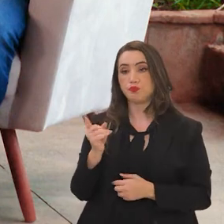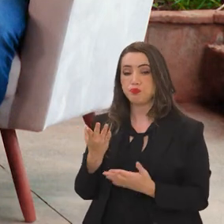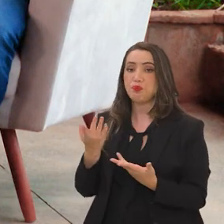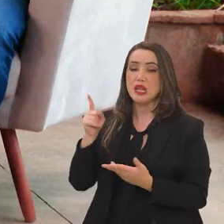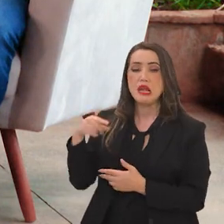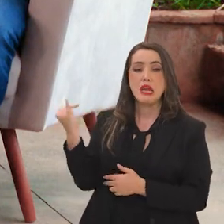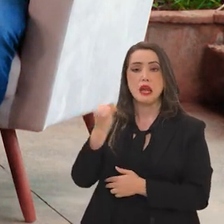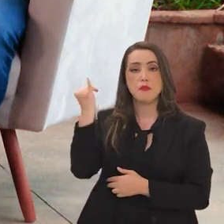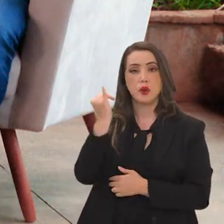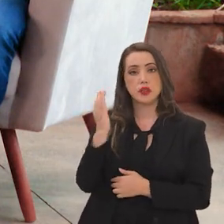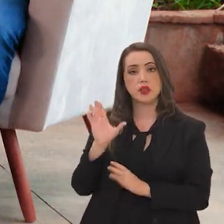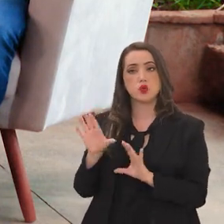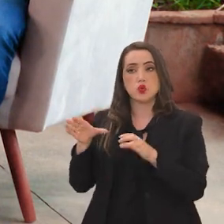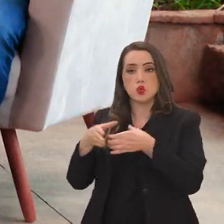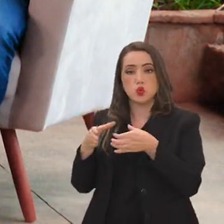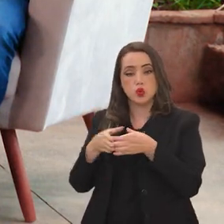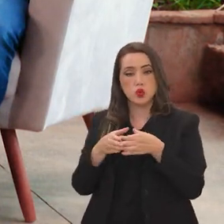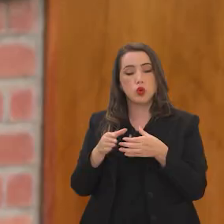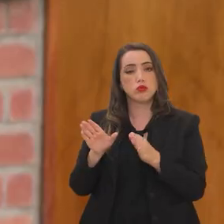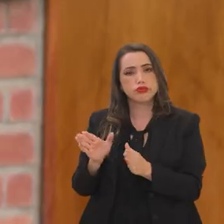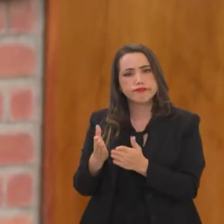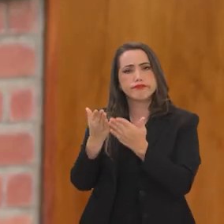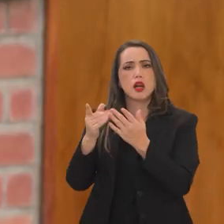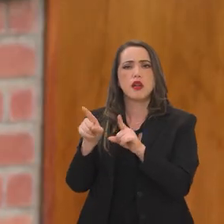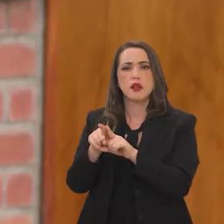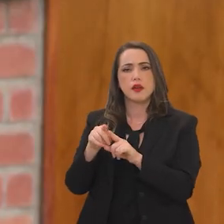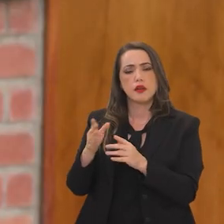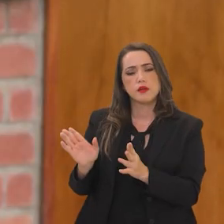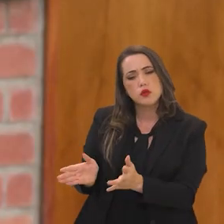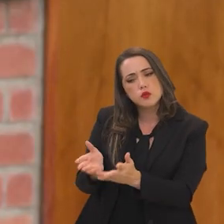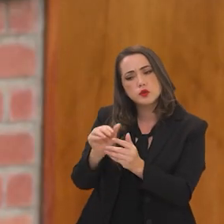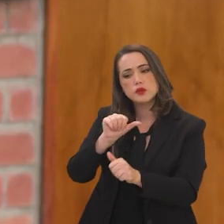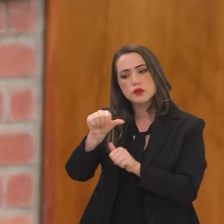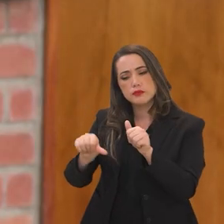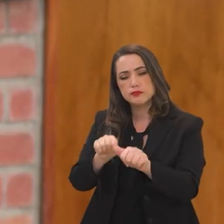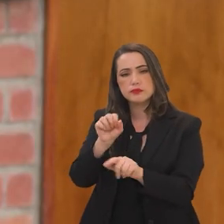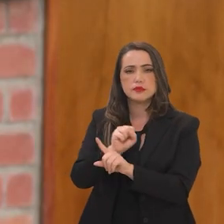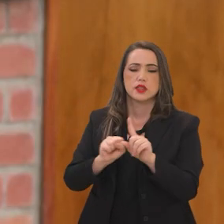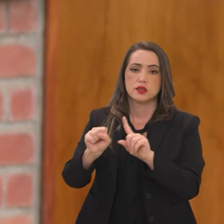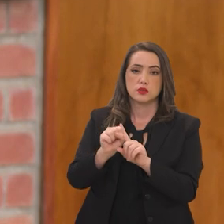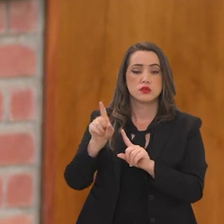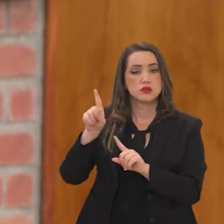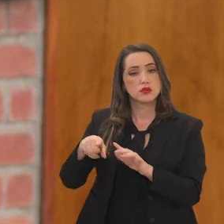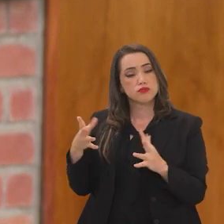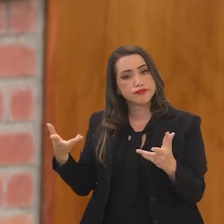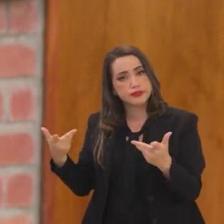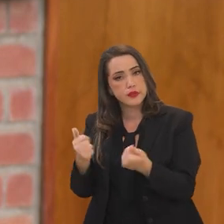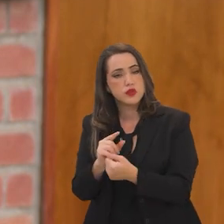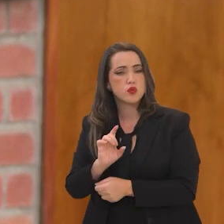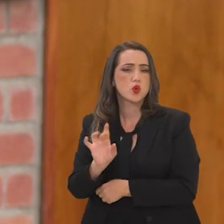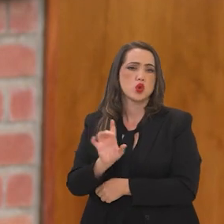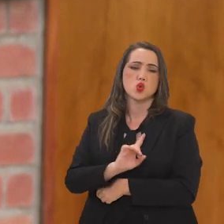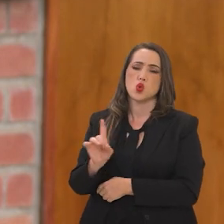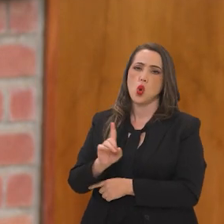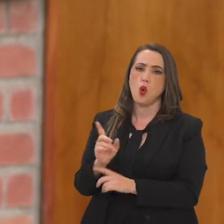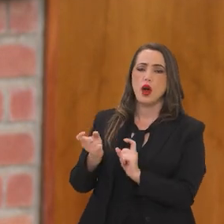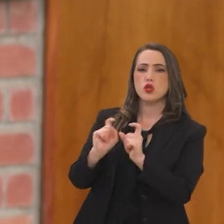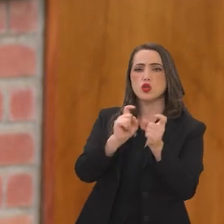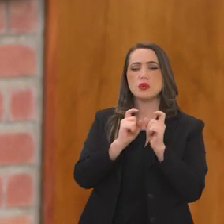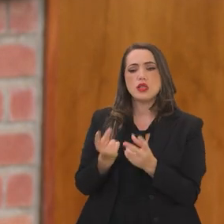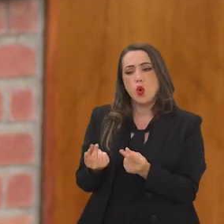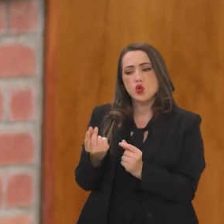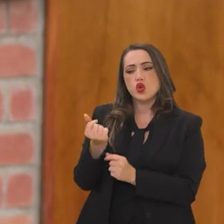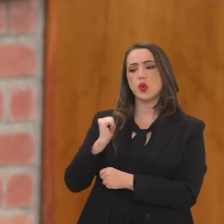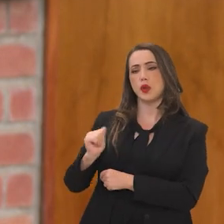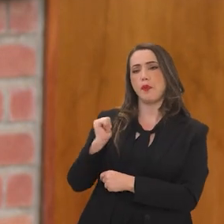agências de fomento elas são indutoras de políticas e de mudanças na sociedade então efetivamente não é só você administrar o